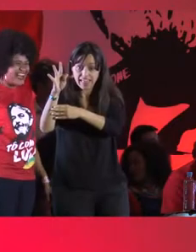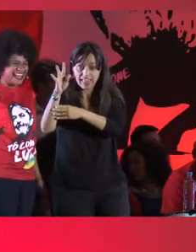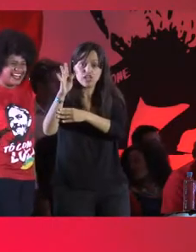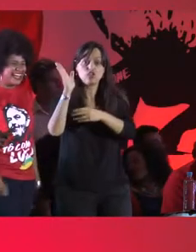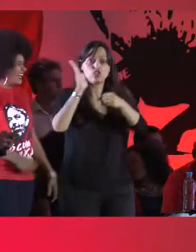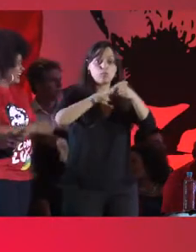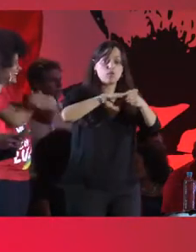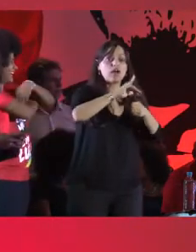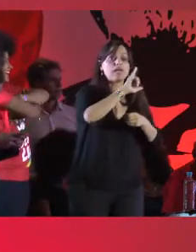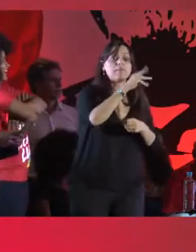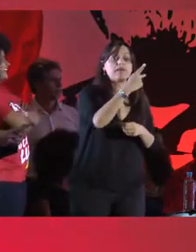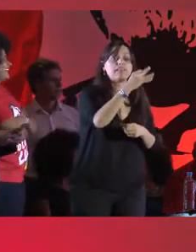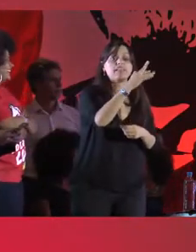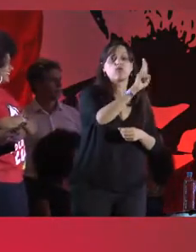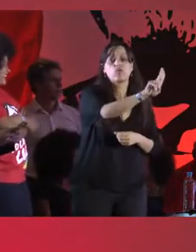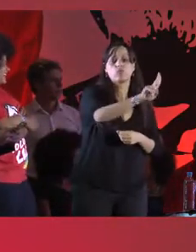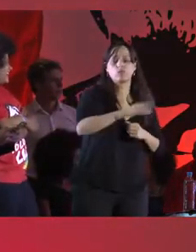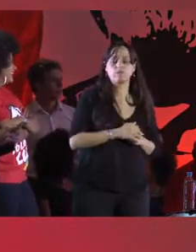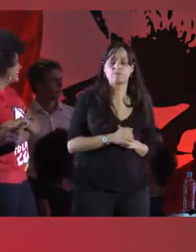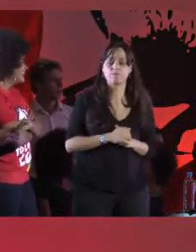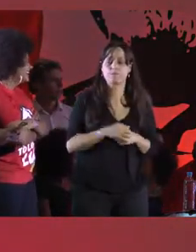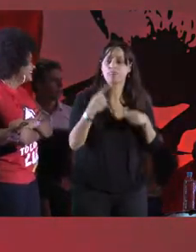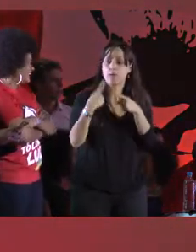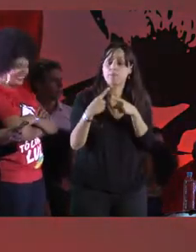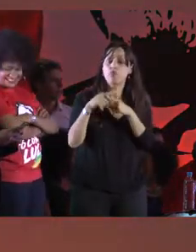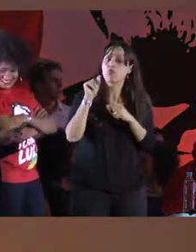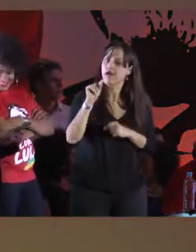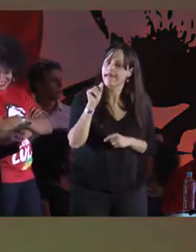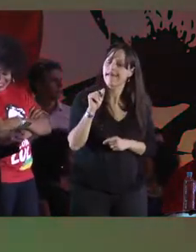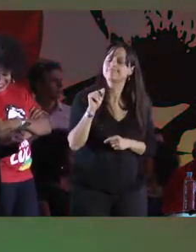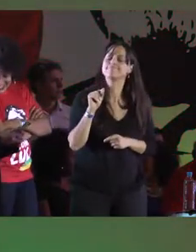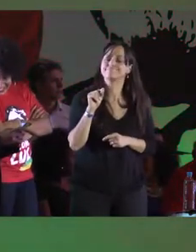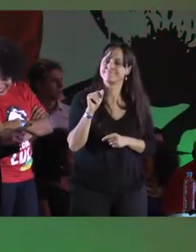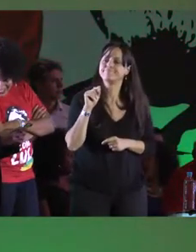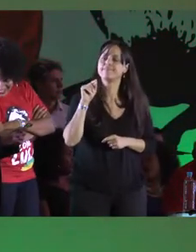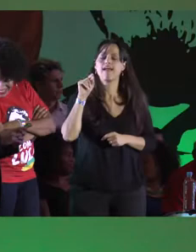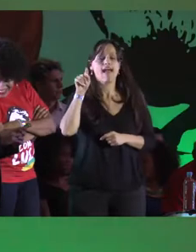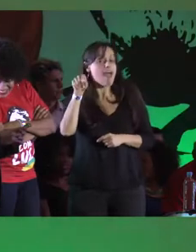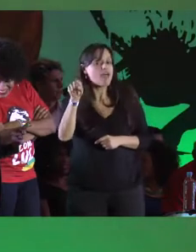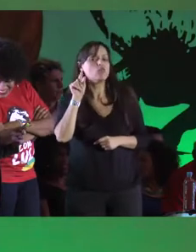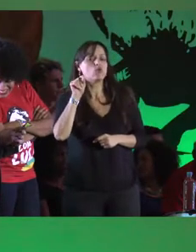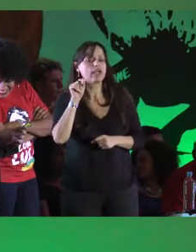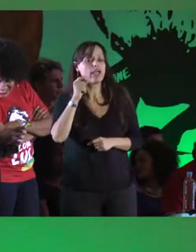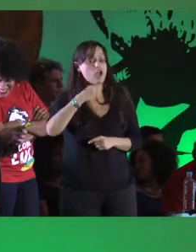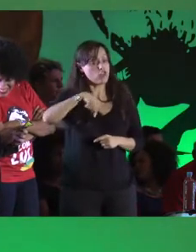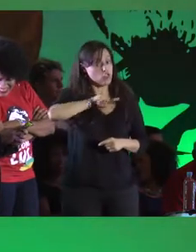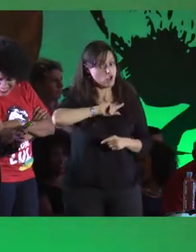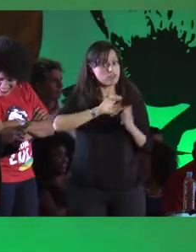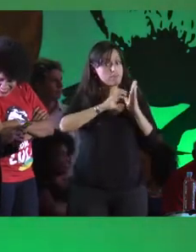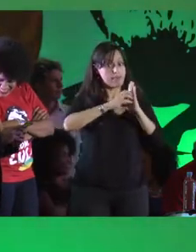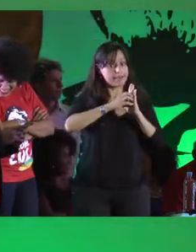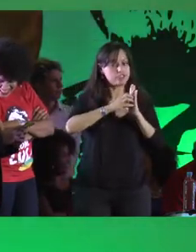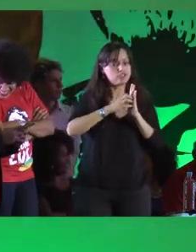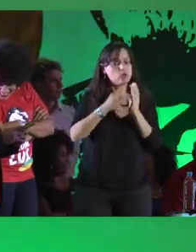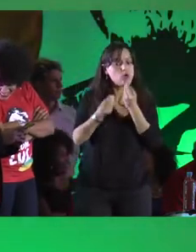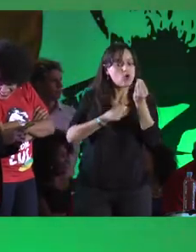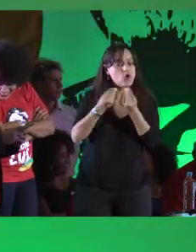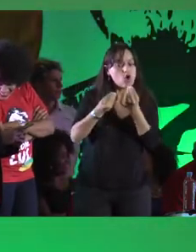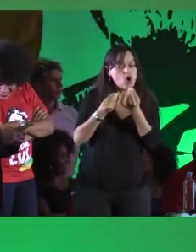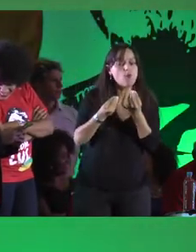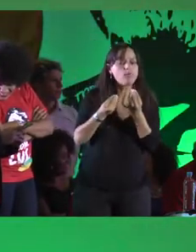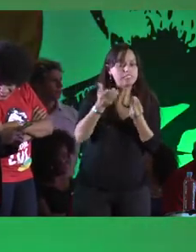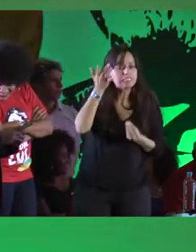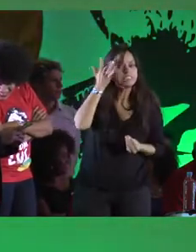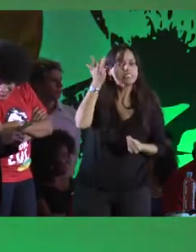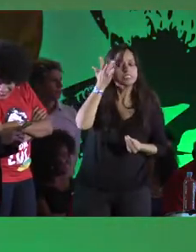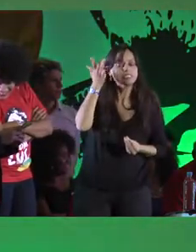tentava, com uma comunicação falha do nosso partido, e muito falha, porque